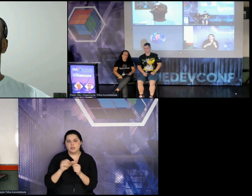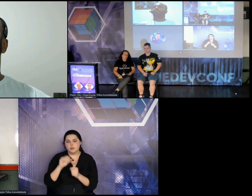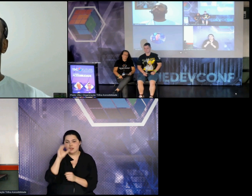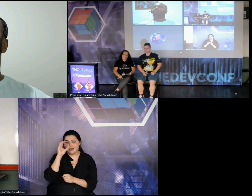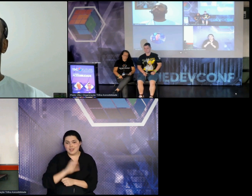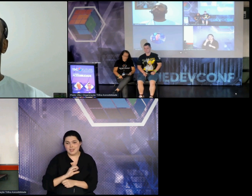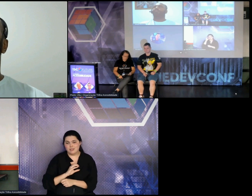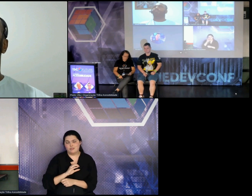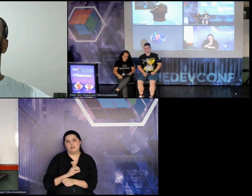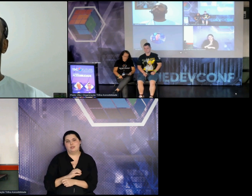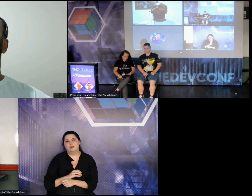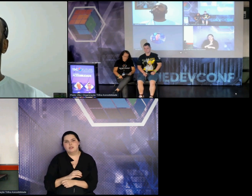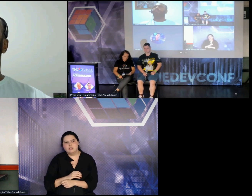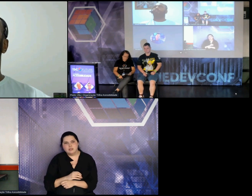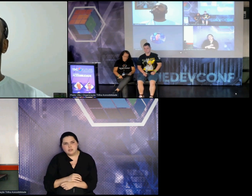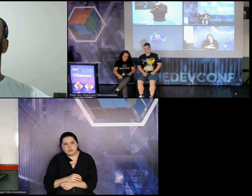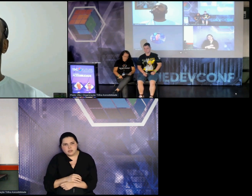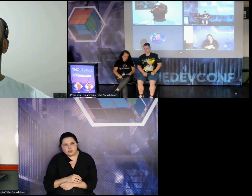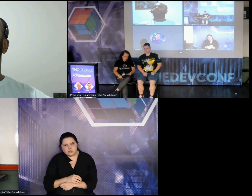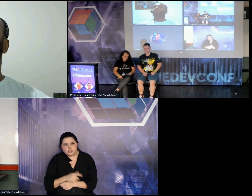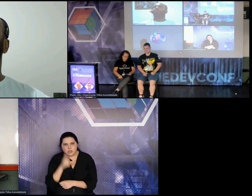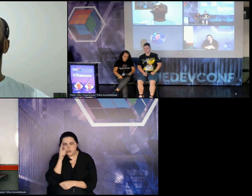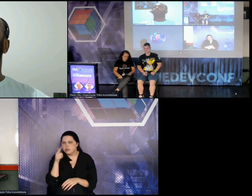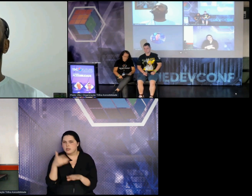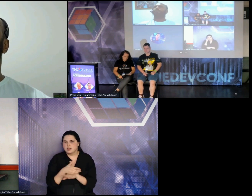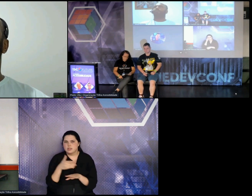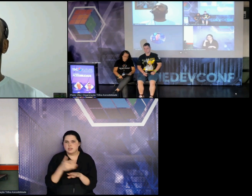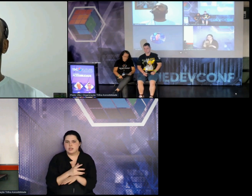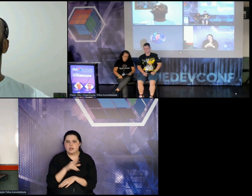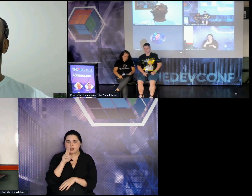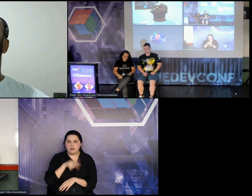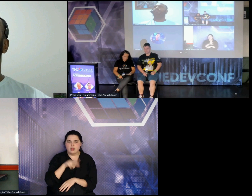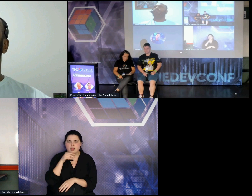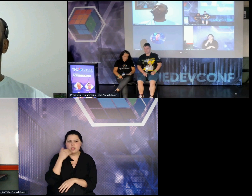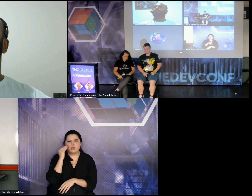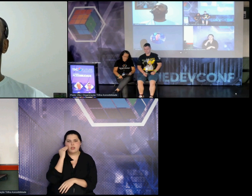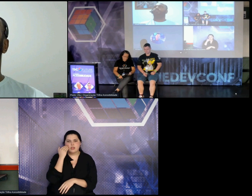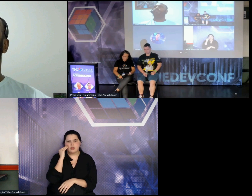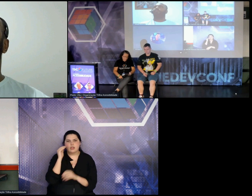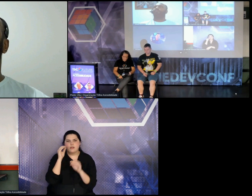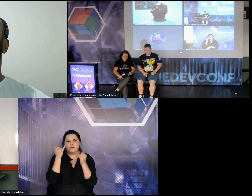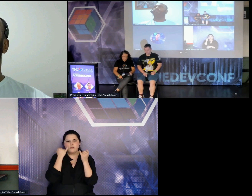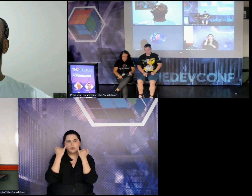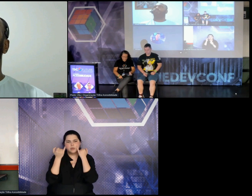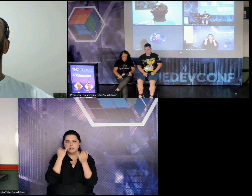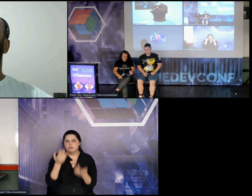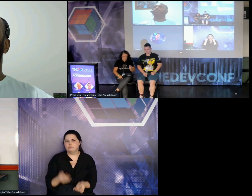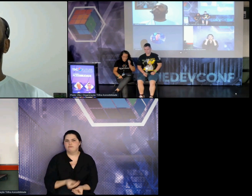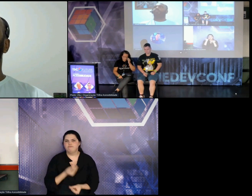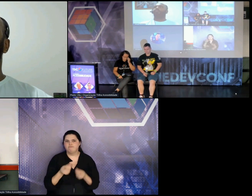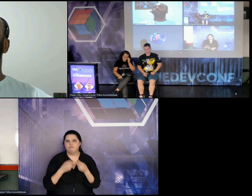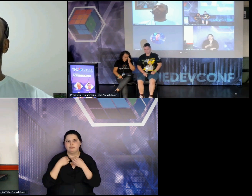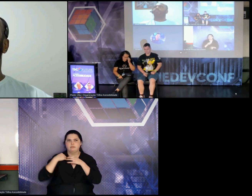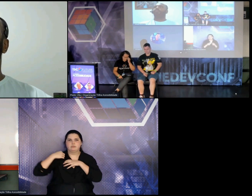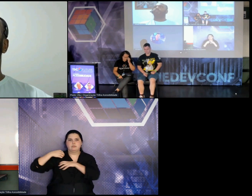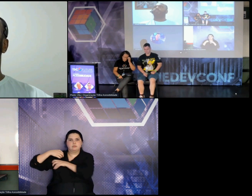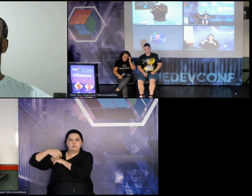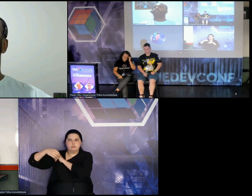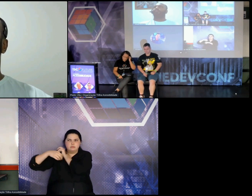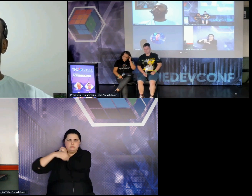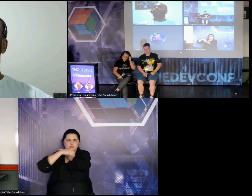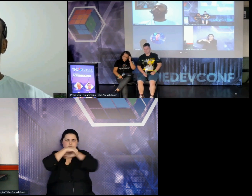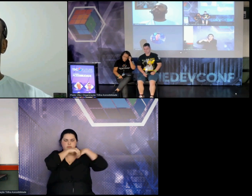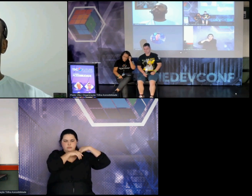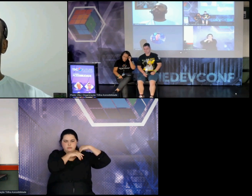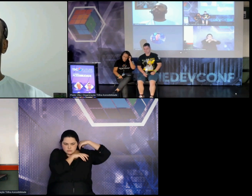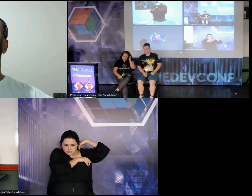estão ali, né, não conseguindo ler alguma informação ou seguirem algum fluxo. Então, esse tipo de indicadores